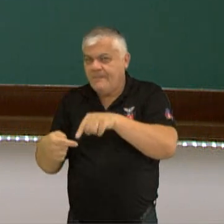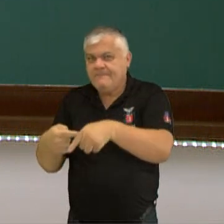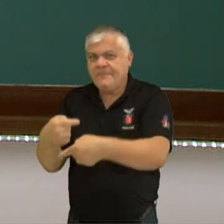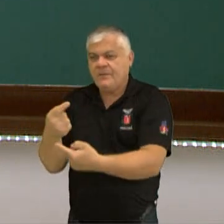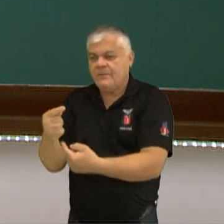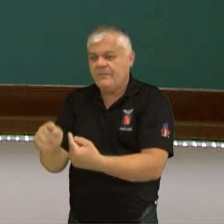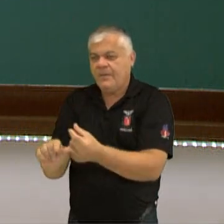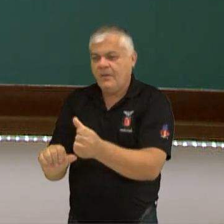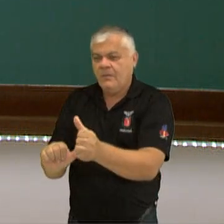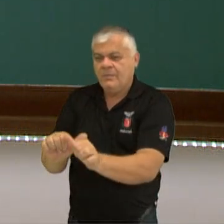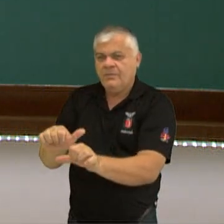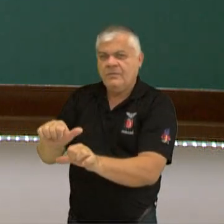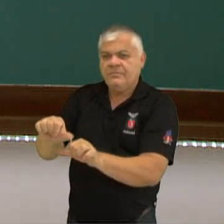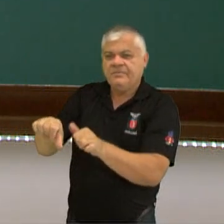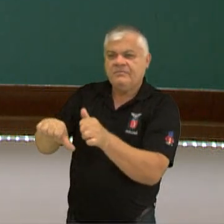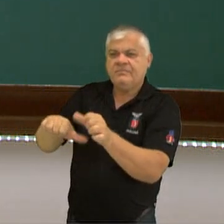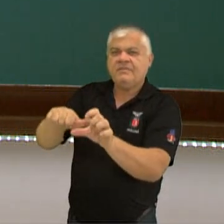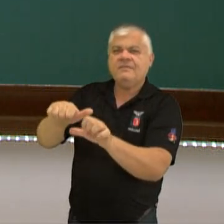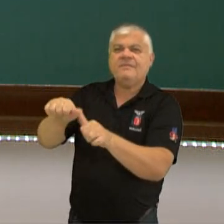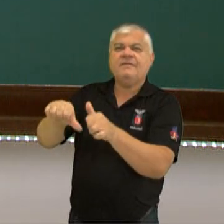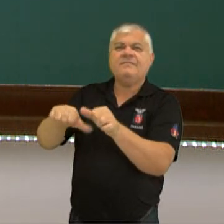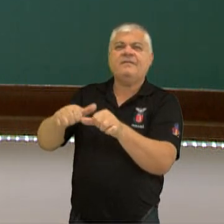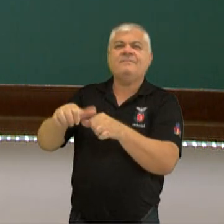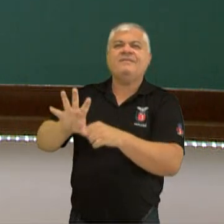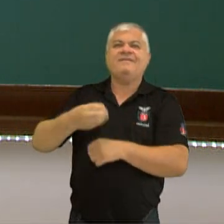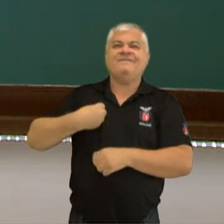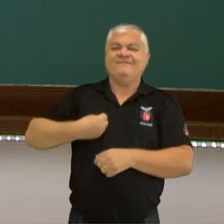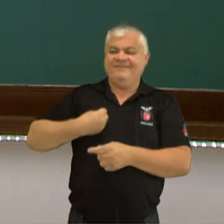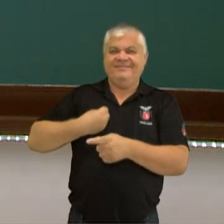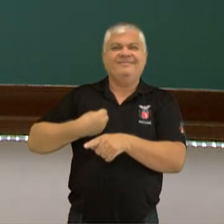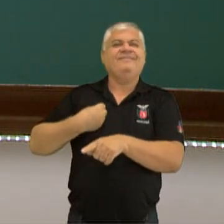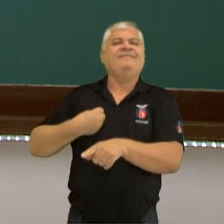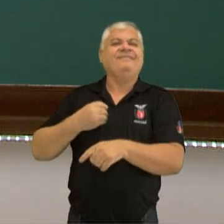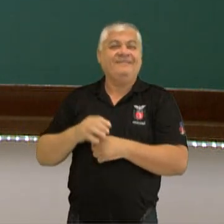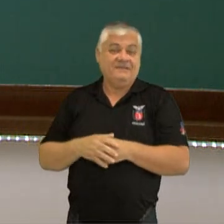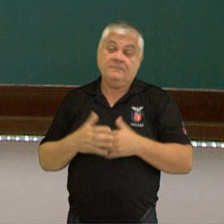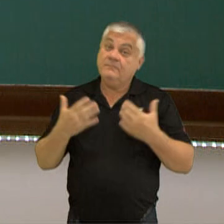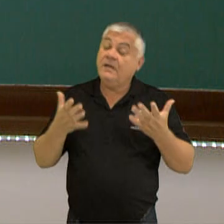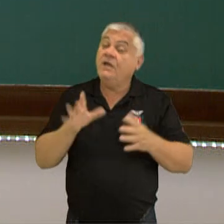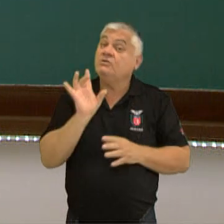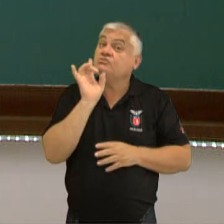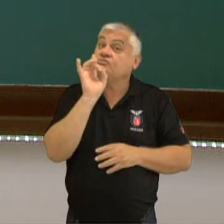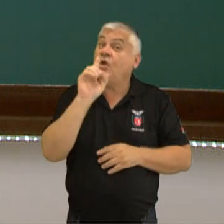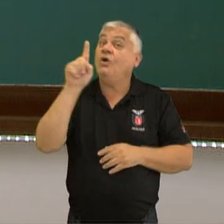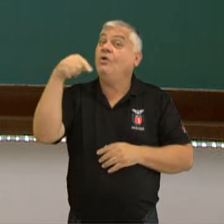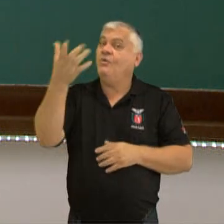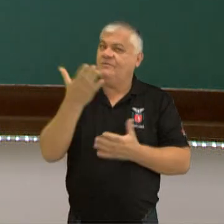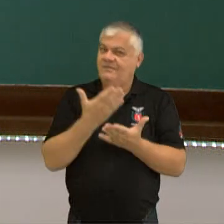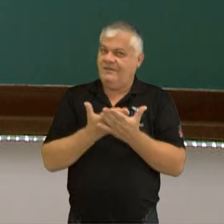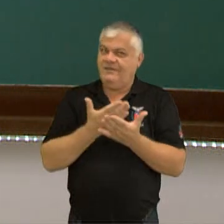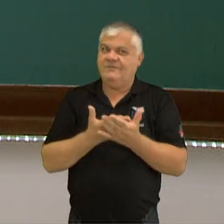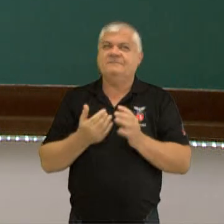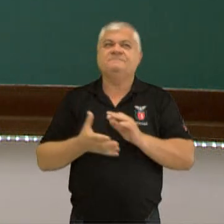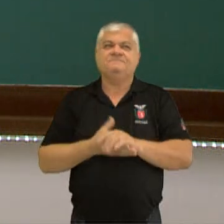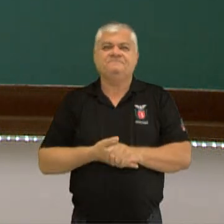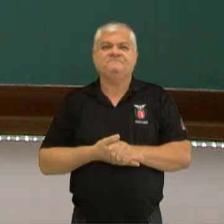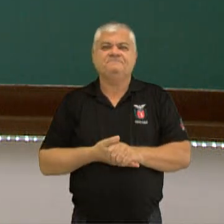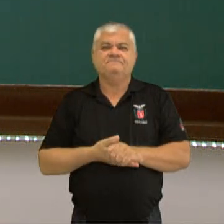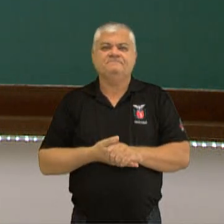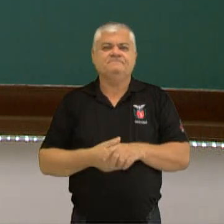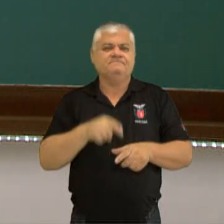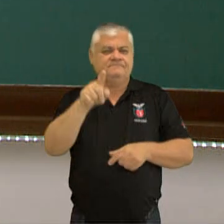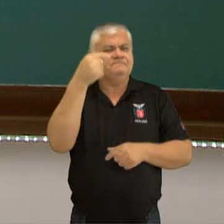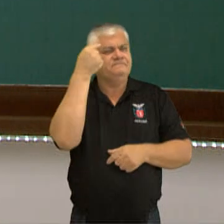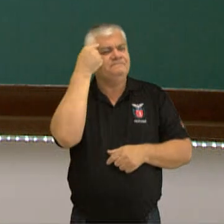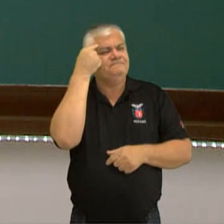do tempo, originou os primeiros seres. Mas isso é assunto para uma outra aula. Então, vamos pensar